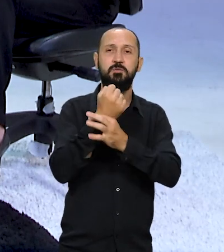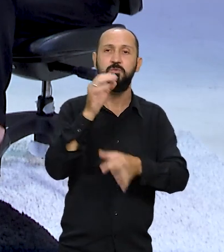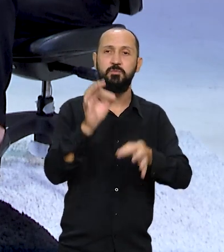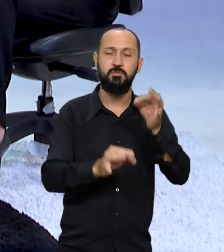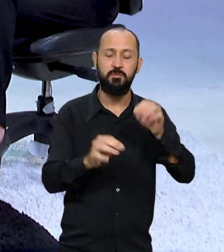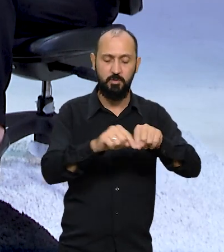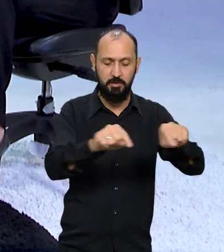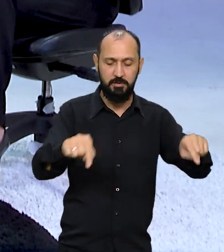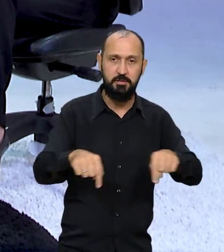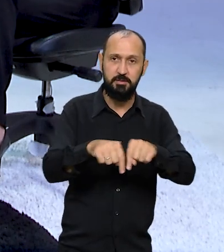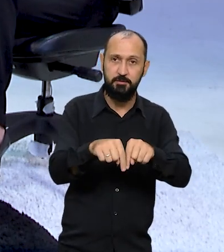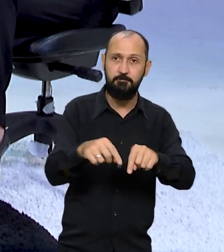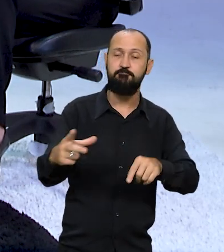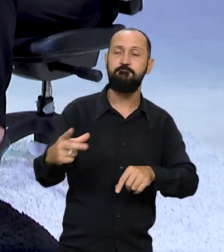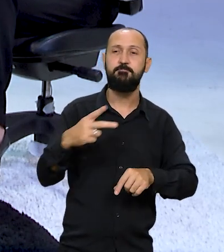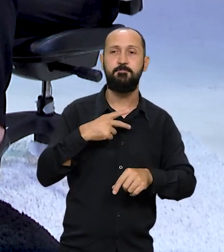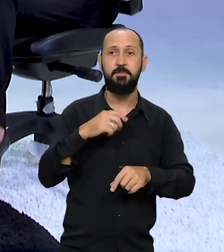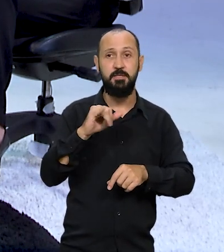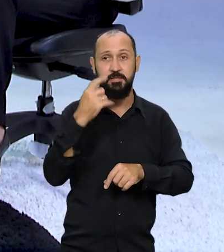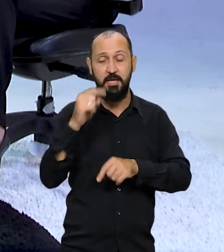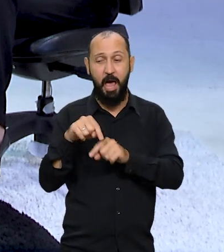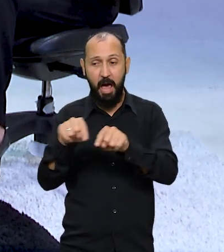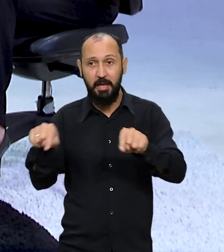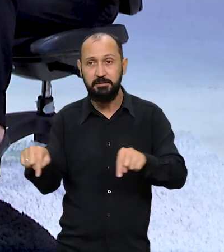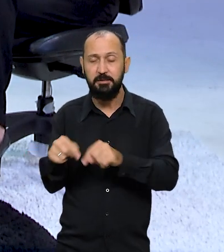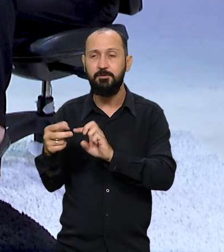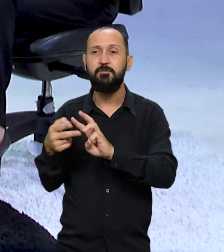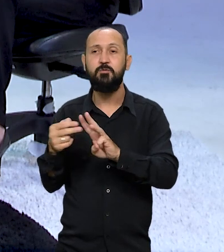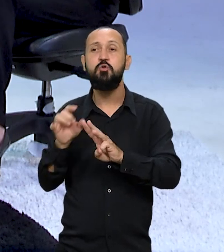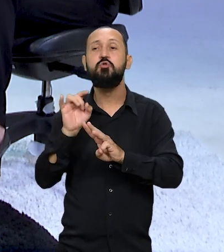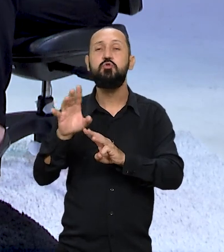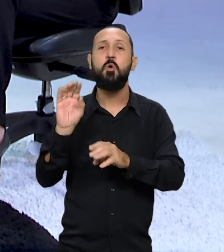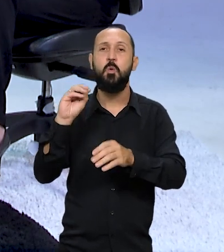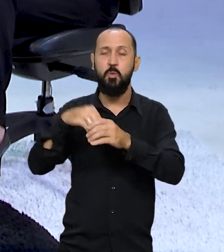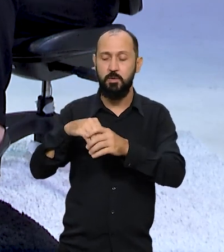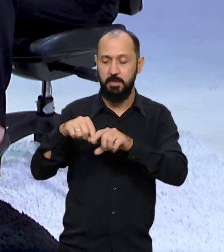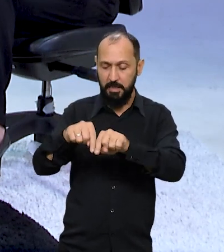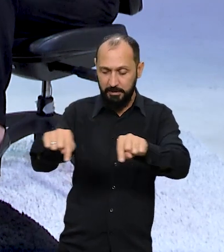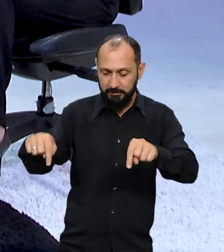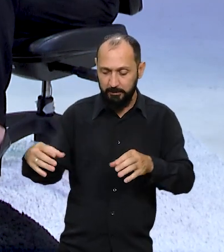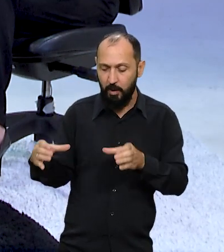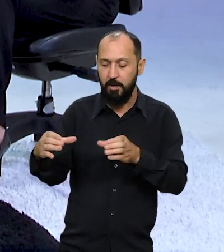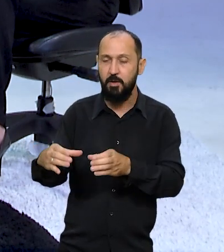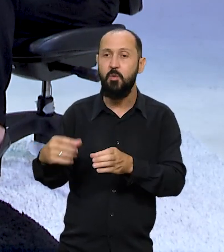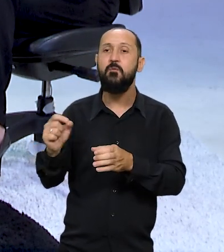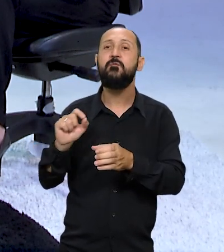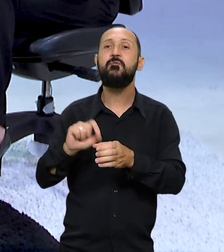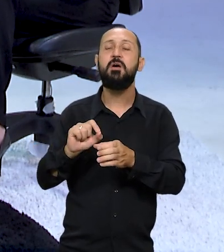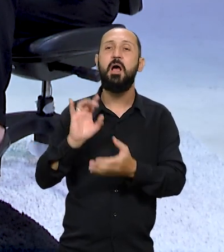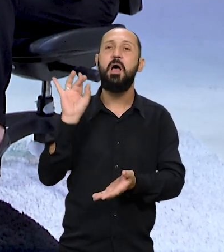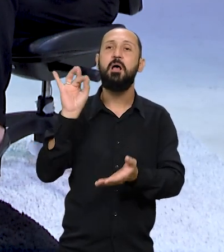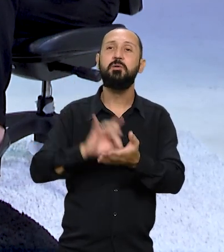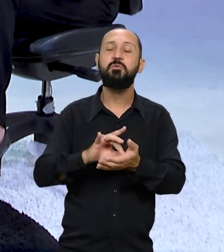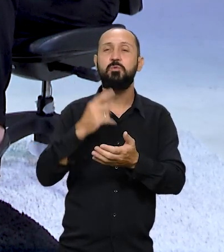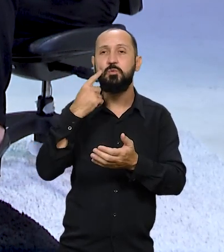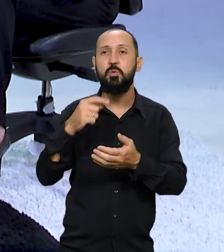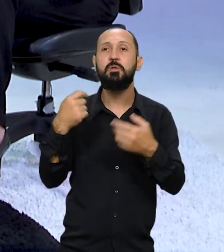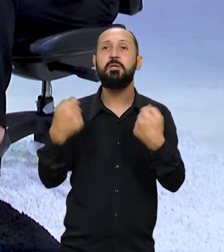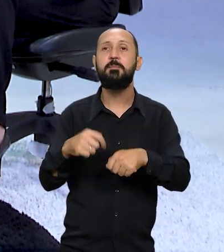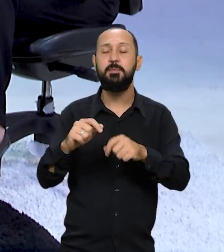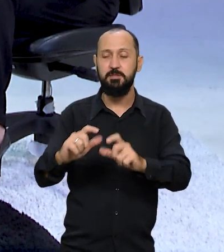E é exatamente aí que nasce esse conceito do marco temporal. Isso, o marco temporal ele foi erigido pelo Supremo Tribunal